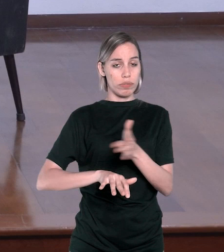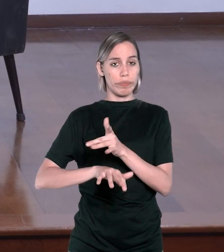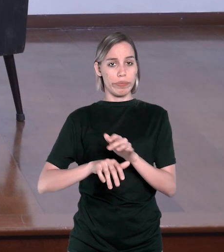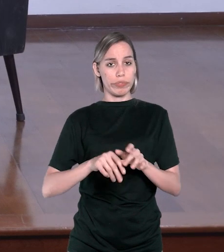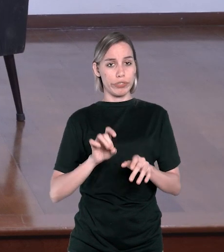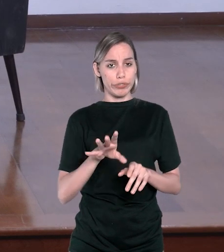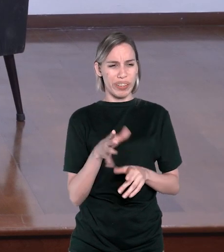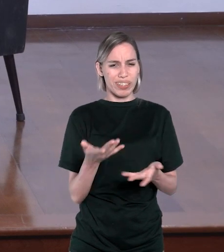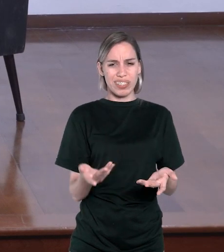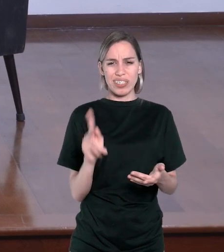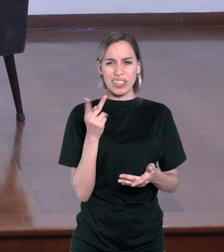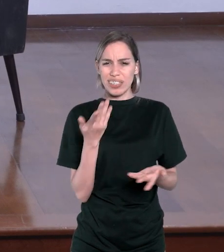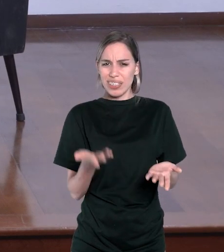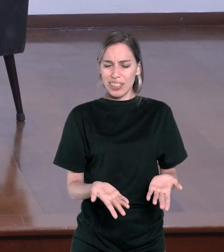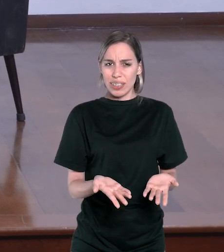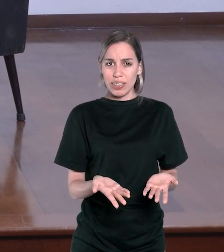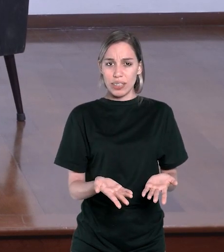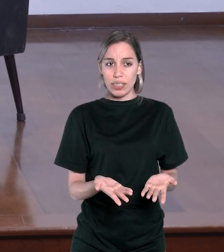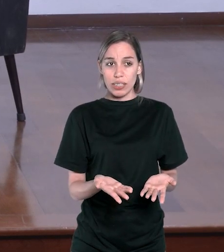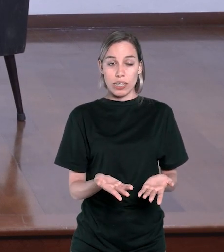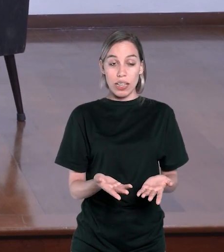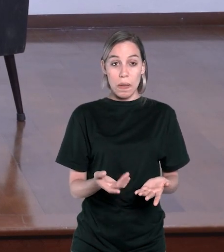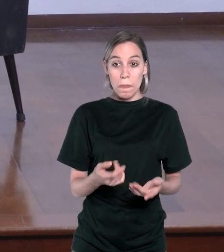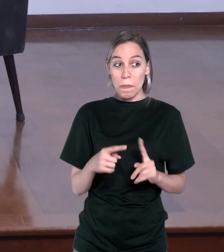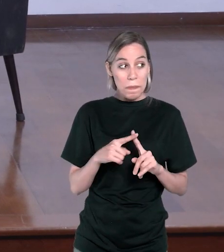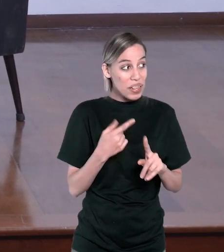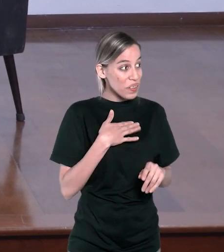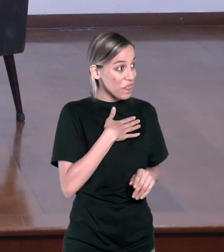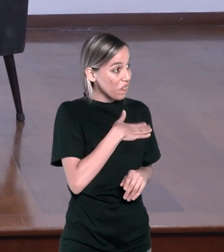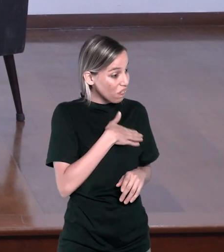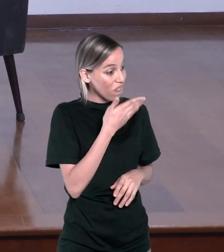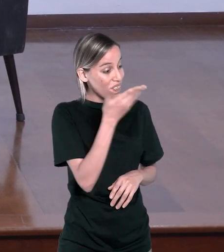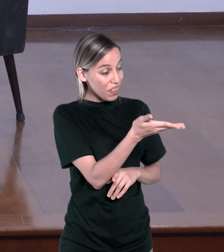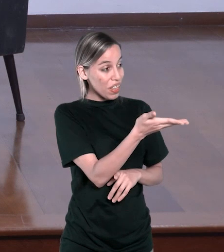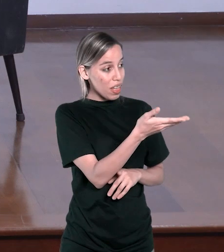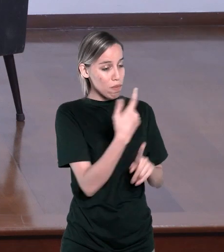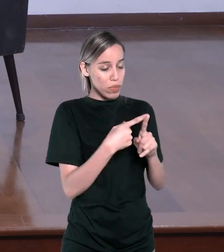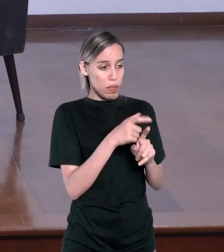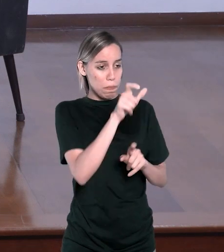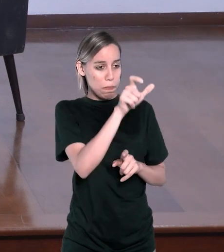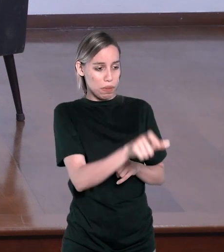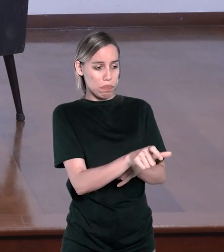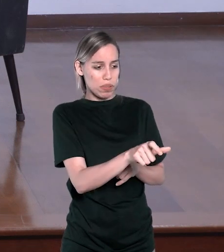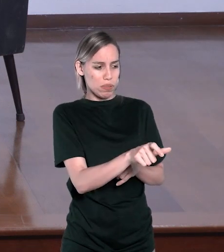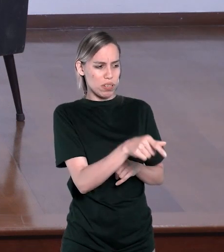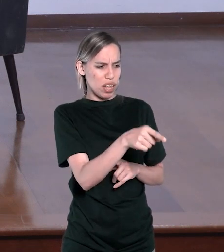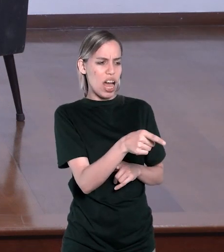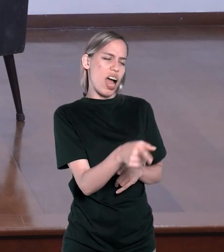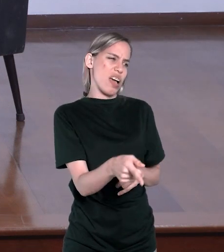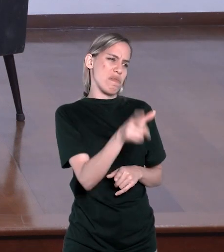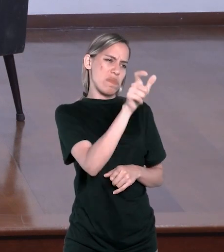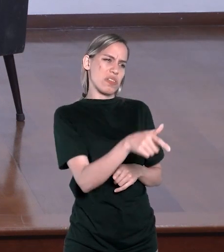Eu adoro esses personagens que você acha que não tem nada a contar. O Chuva de Papel tem muito isso, assim. Eu falo de uma dona de casa na Tijuca, né?